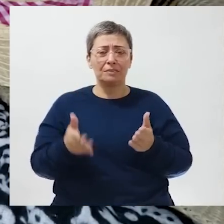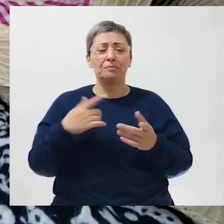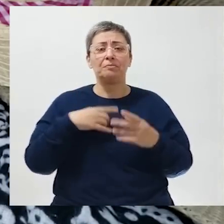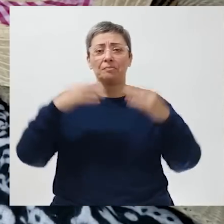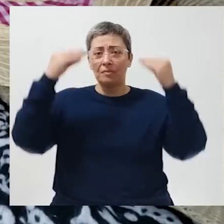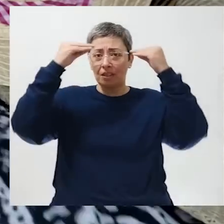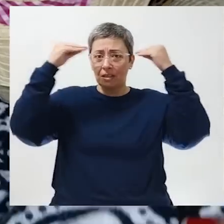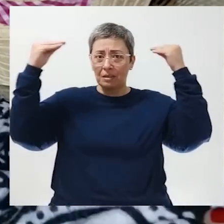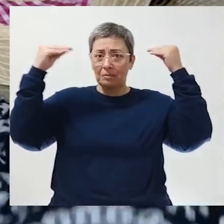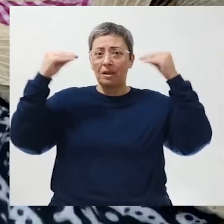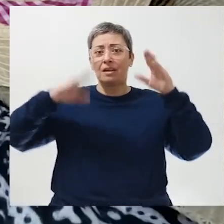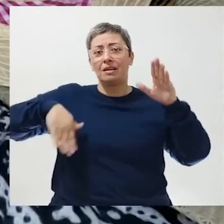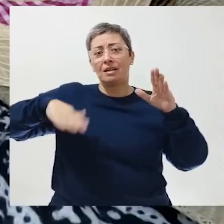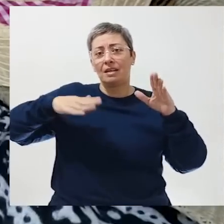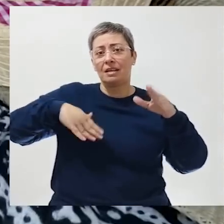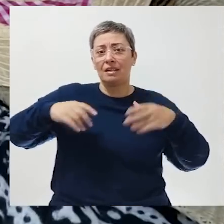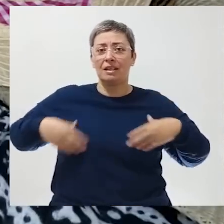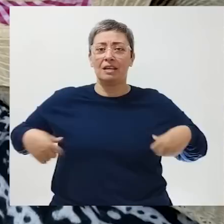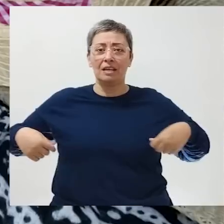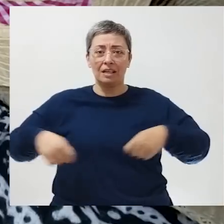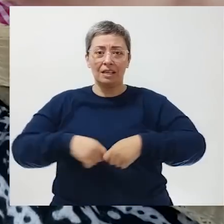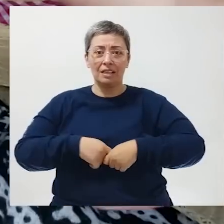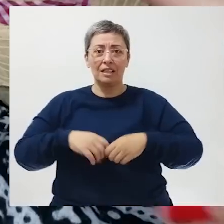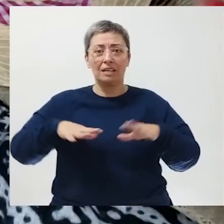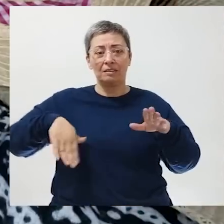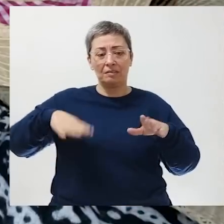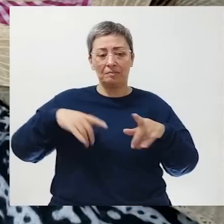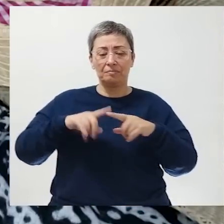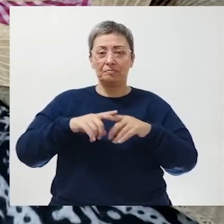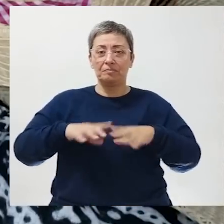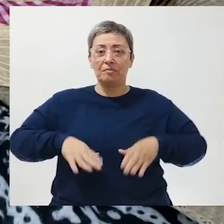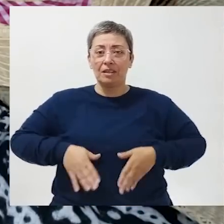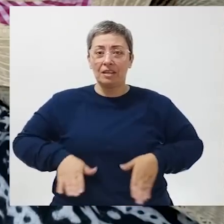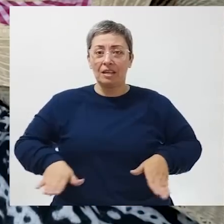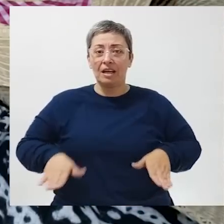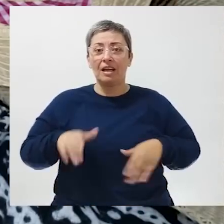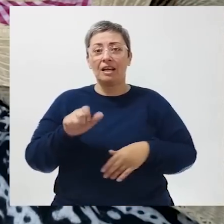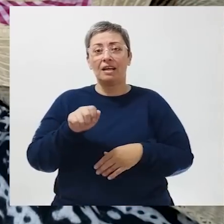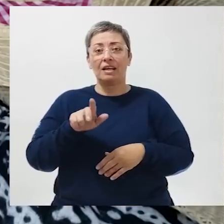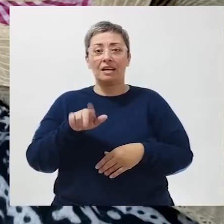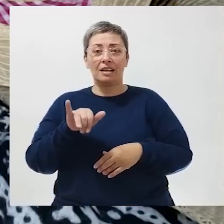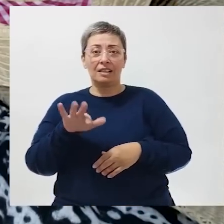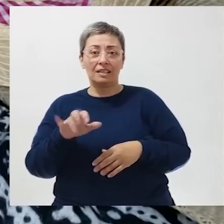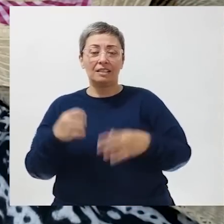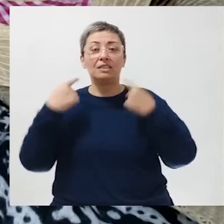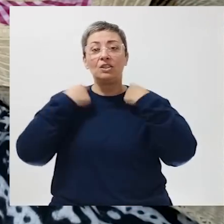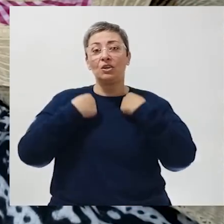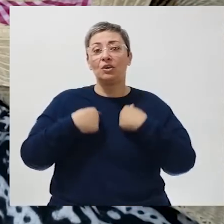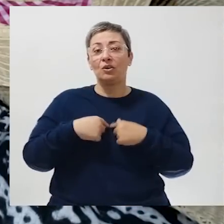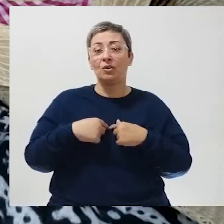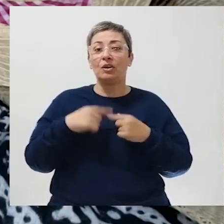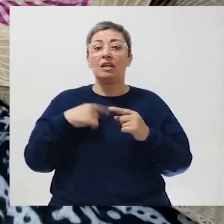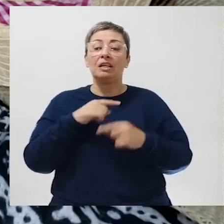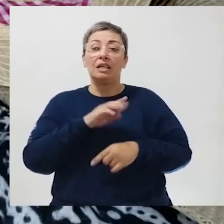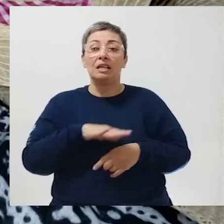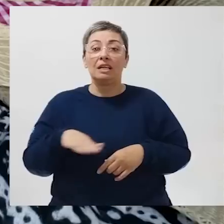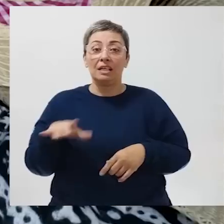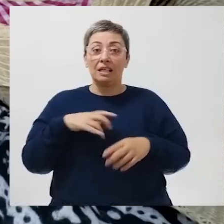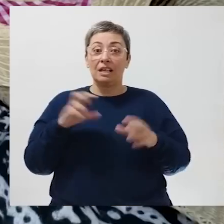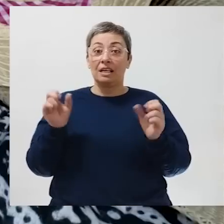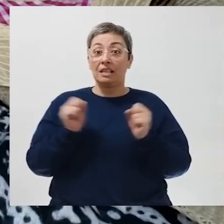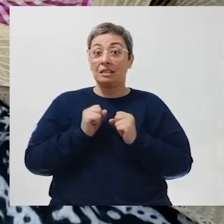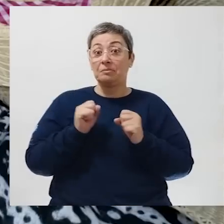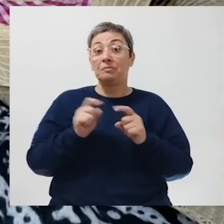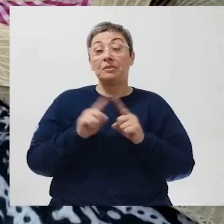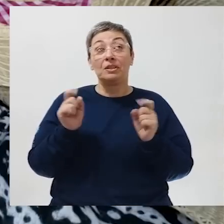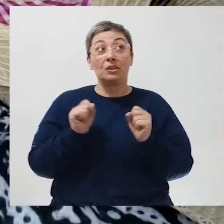Chapéu de praia, canga de ir pra praia também, uma saia que já é da Alice, colar. As crianças amam